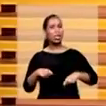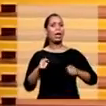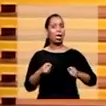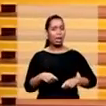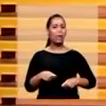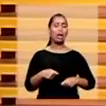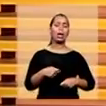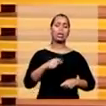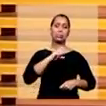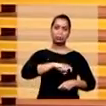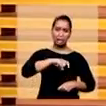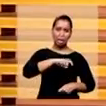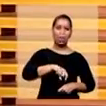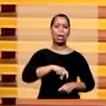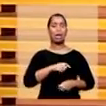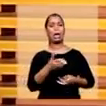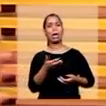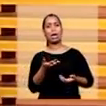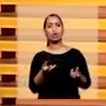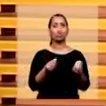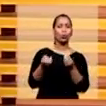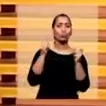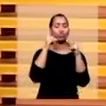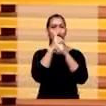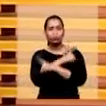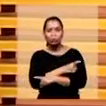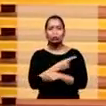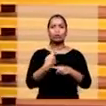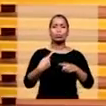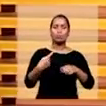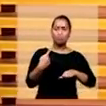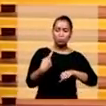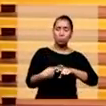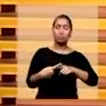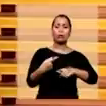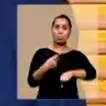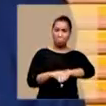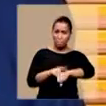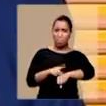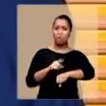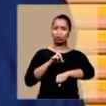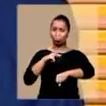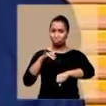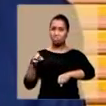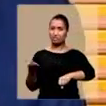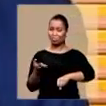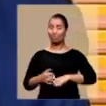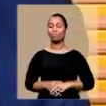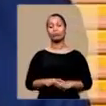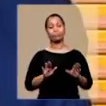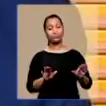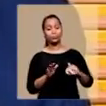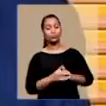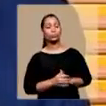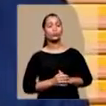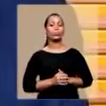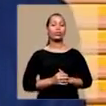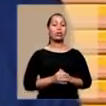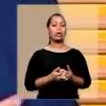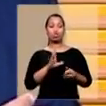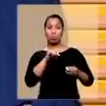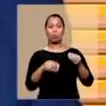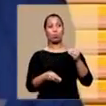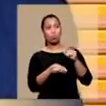a manutenção desse salário? Não? É mais complicado no momento de crise como esse? Olha, depende, né? É bem relativo.